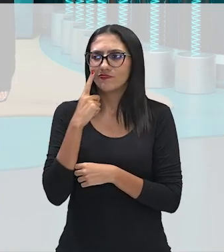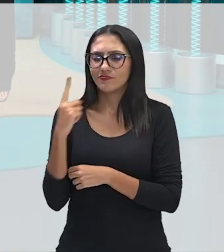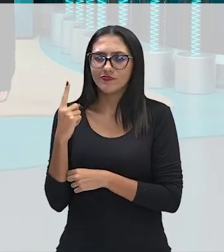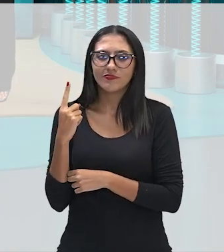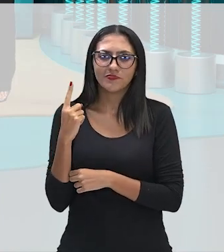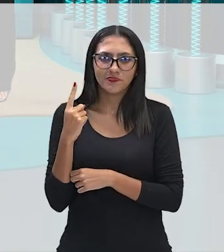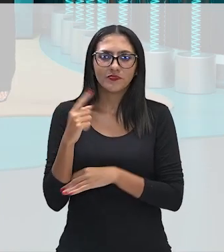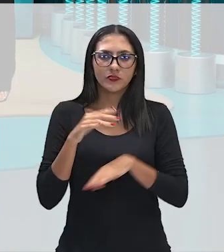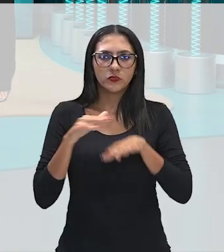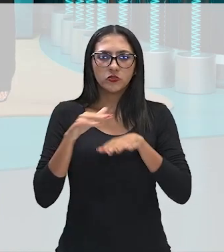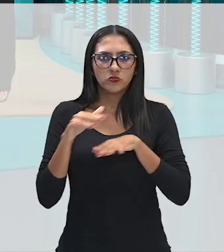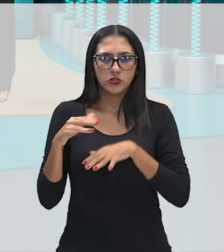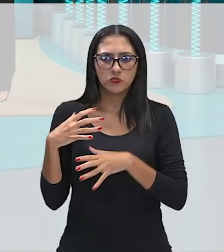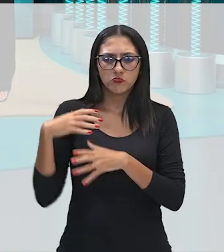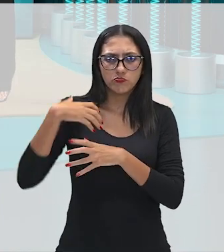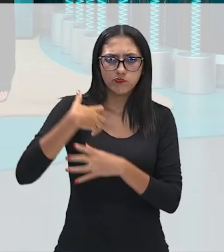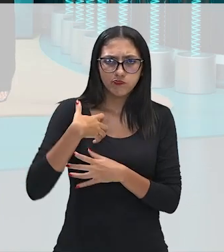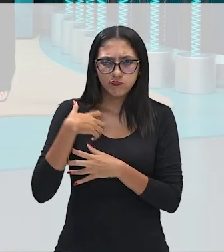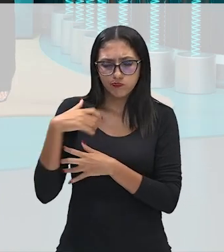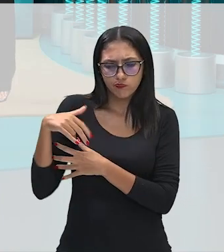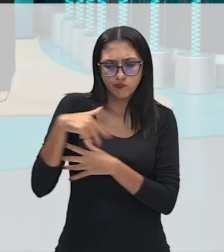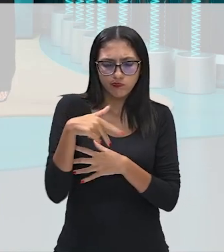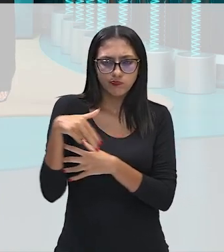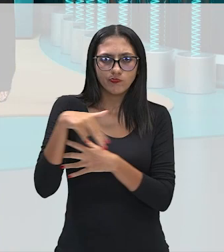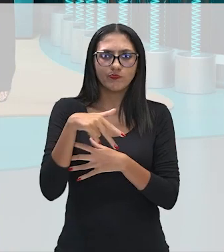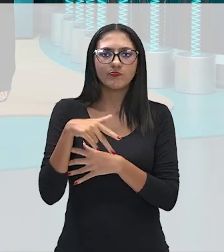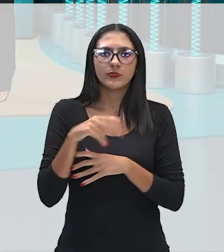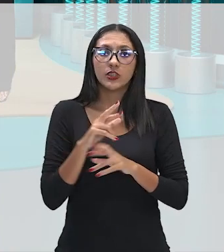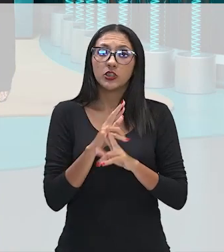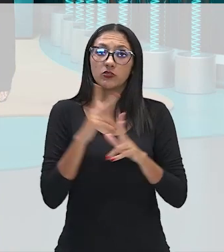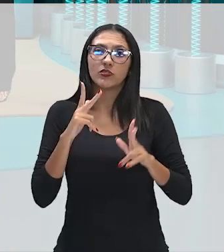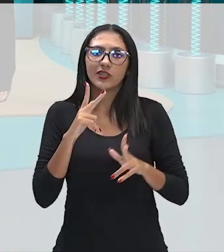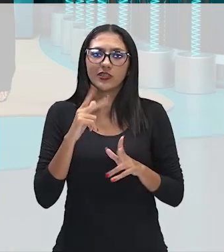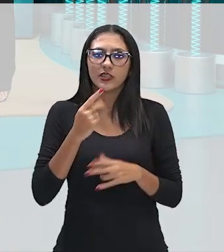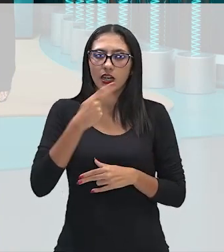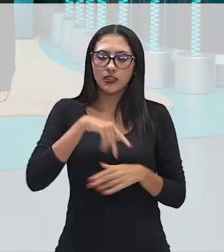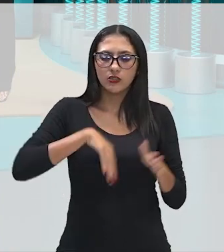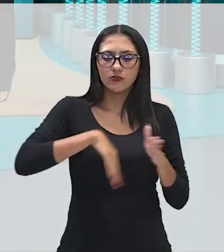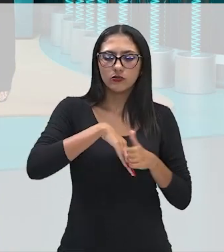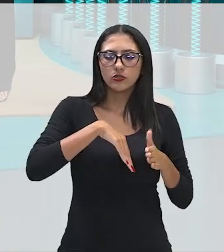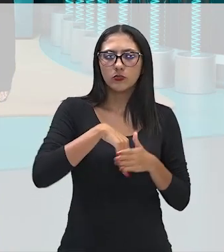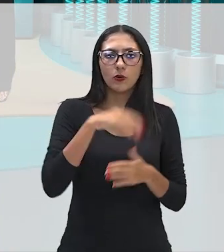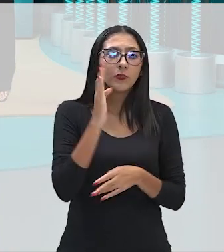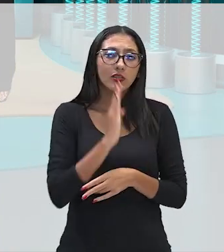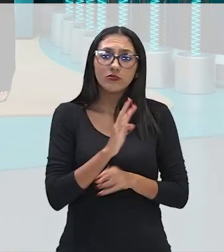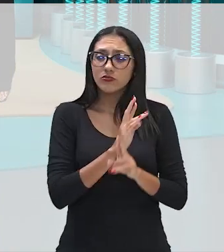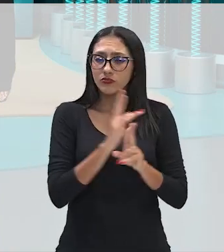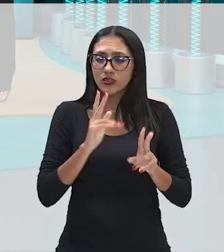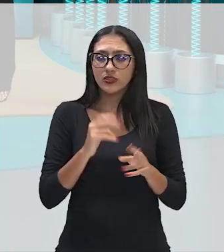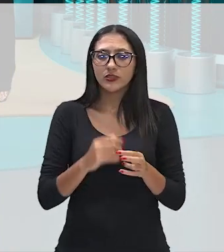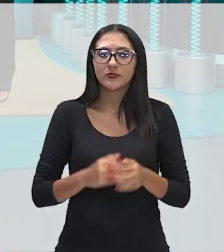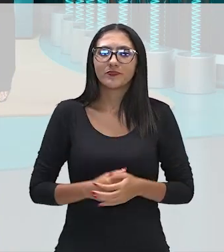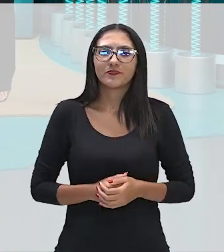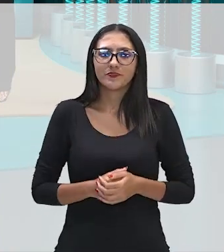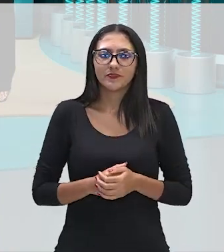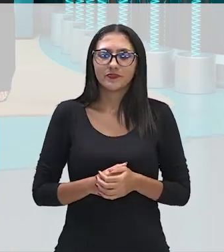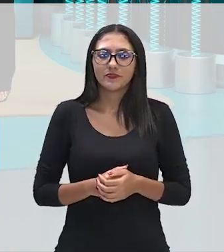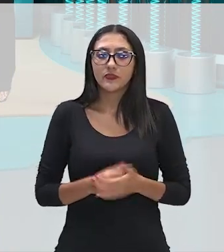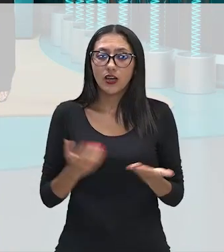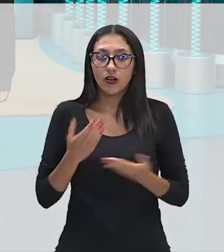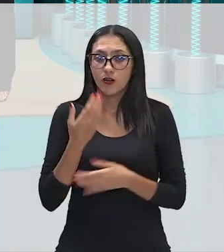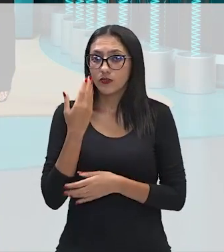ali com essa bola, diferente do futebol brasileiro, que isso não é permitido. E já no futebol